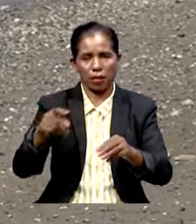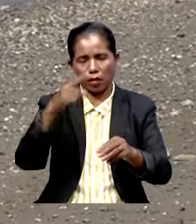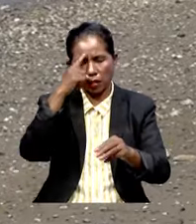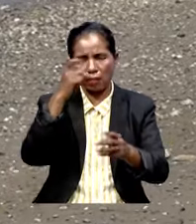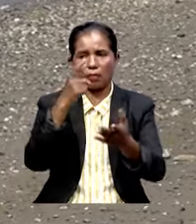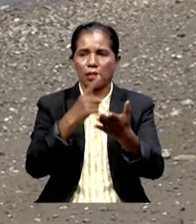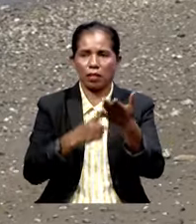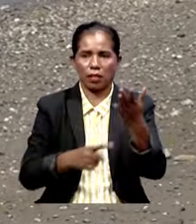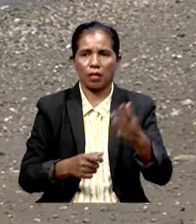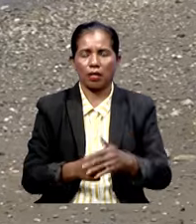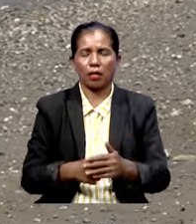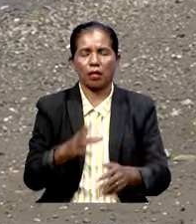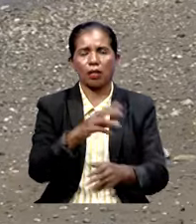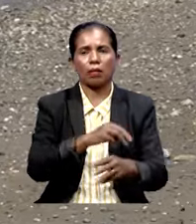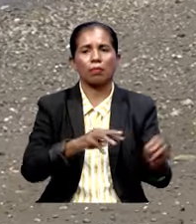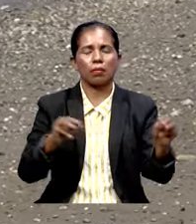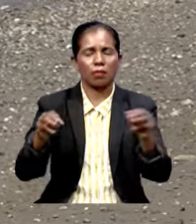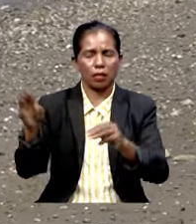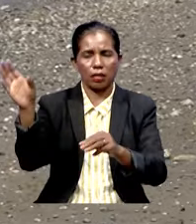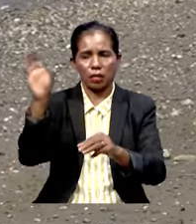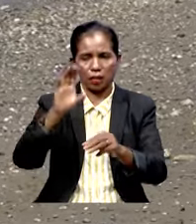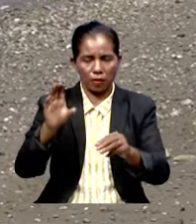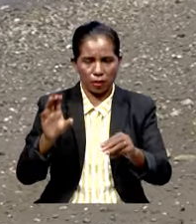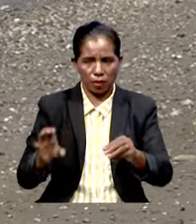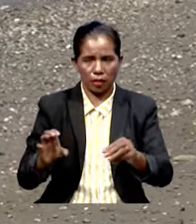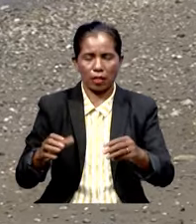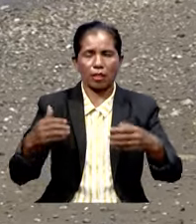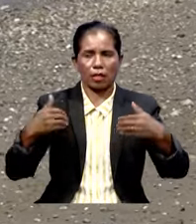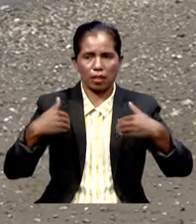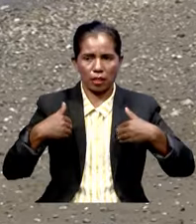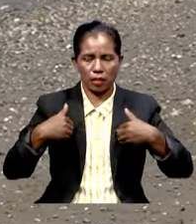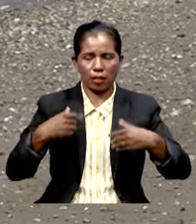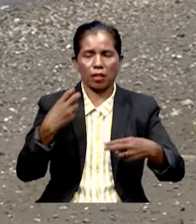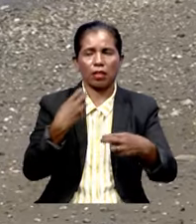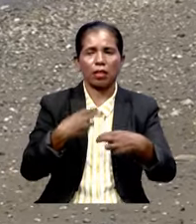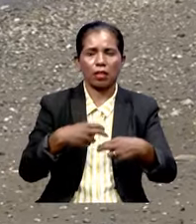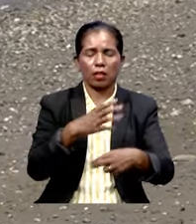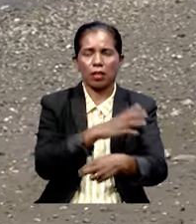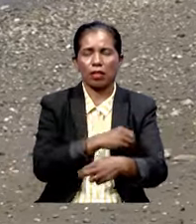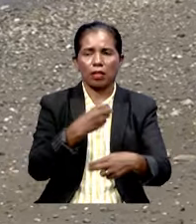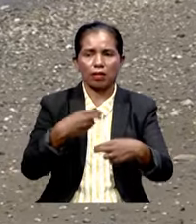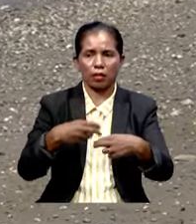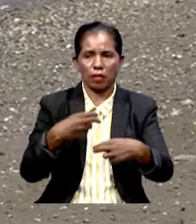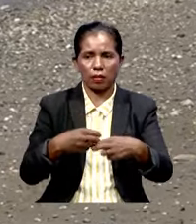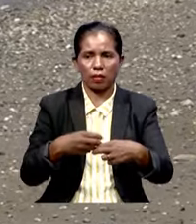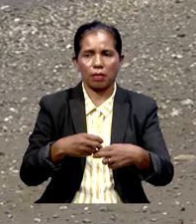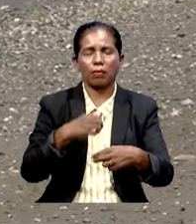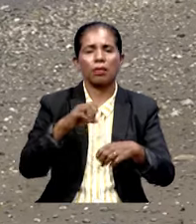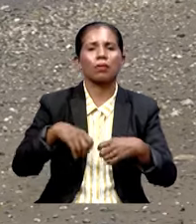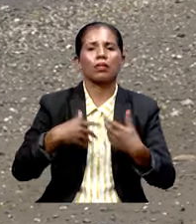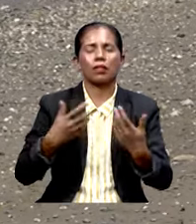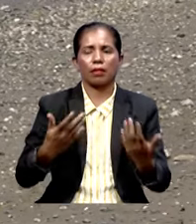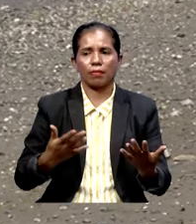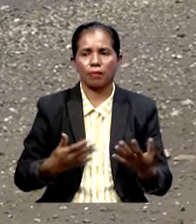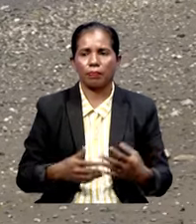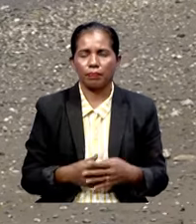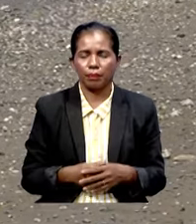saida. No mudança climática ne, iha nye impacto ba iha futuro makida oensa.